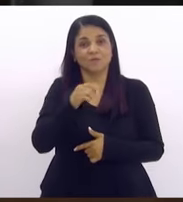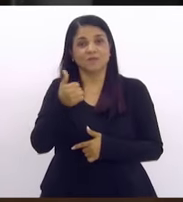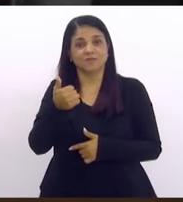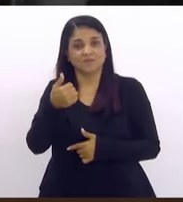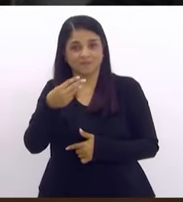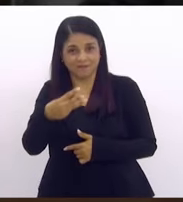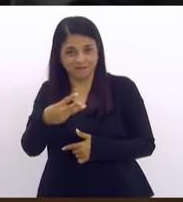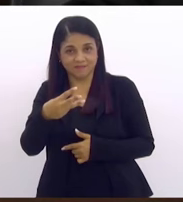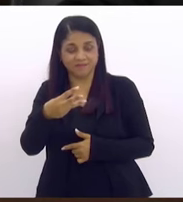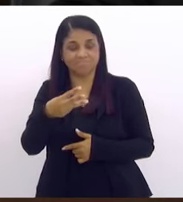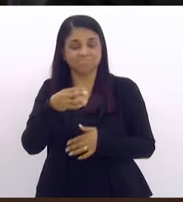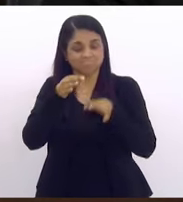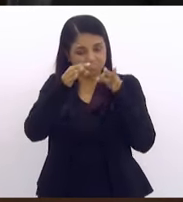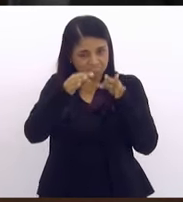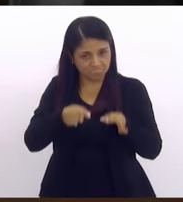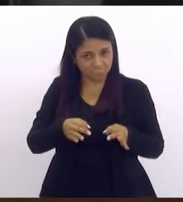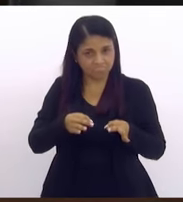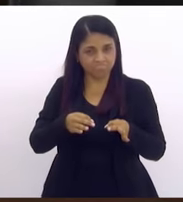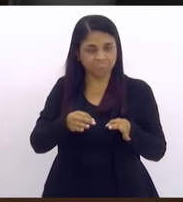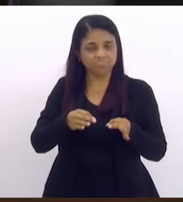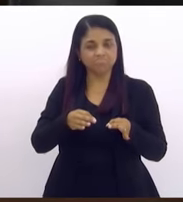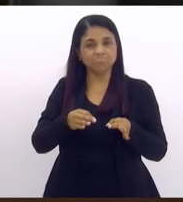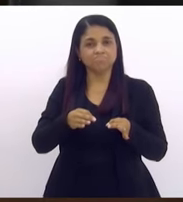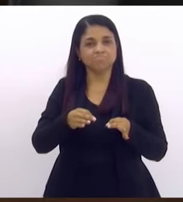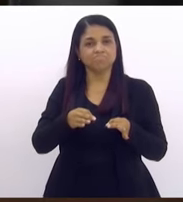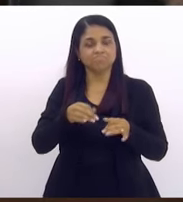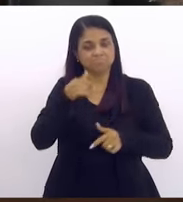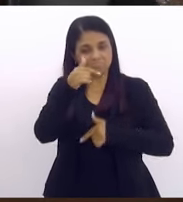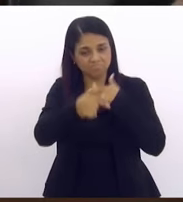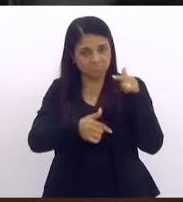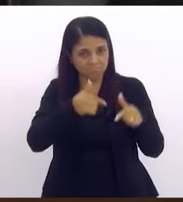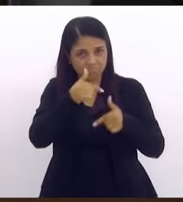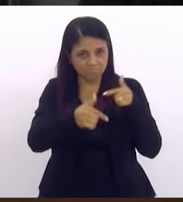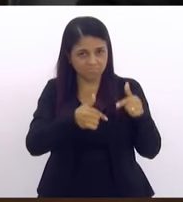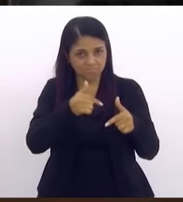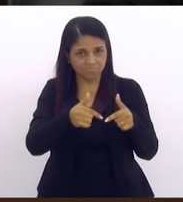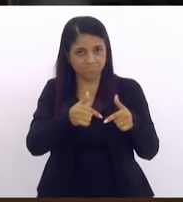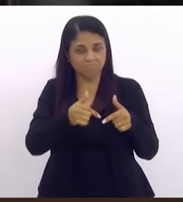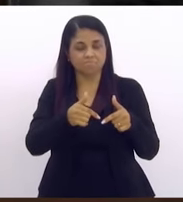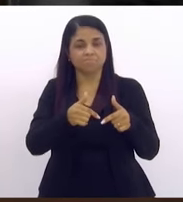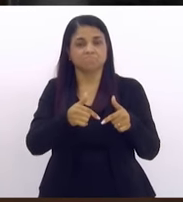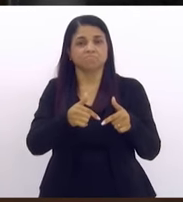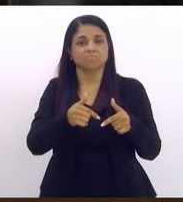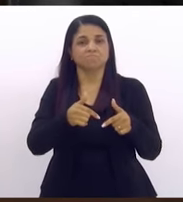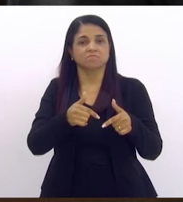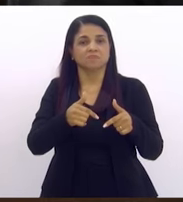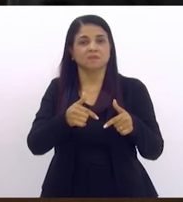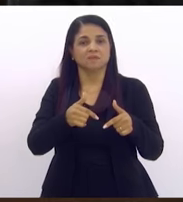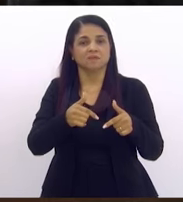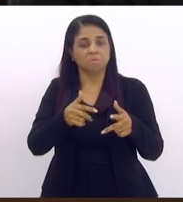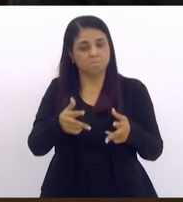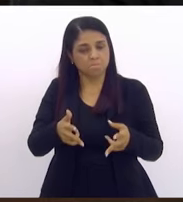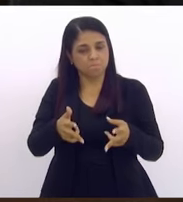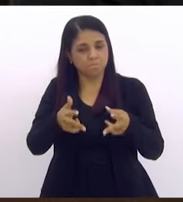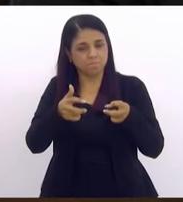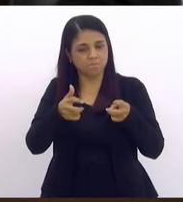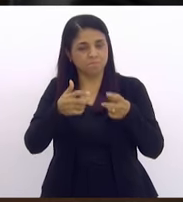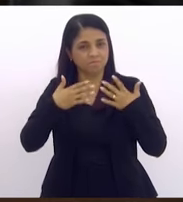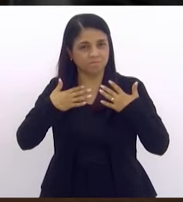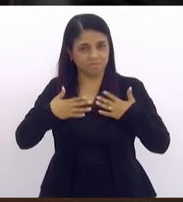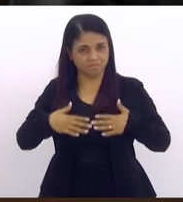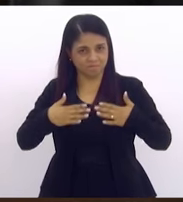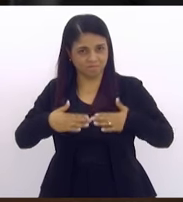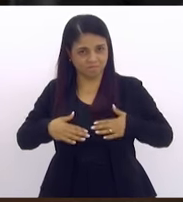serenidade no trabalho aliada a descrição notabilizada no temperamento de